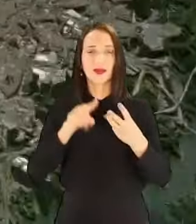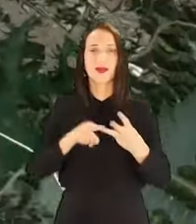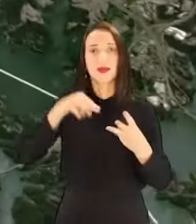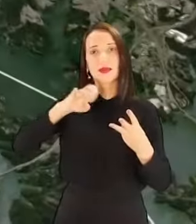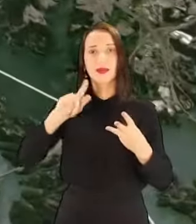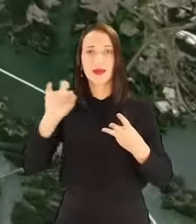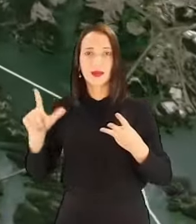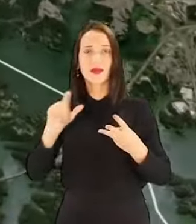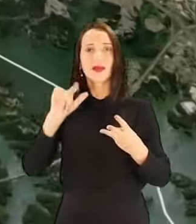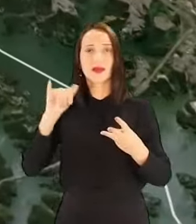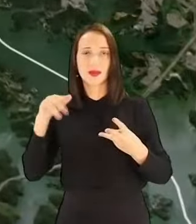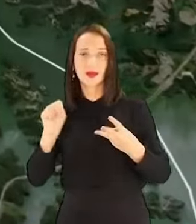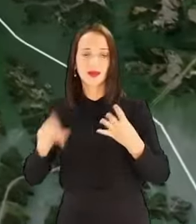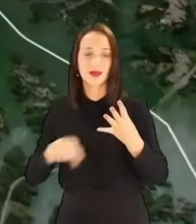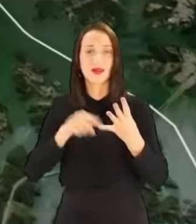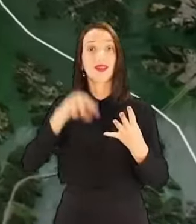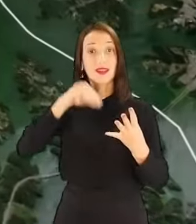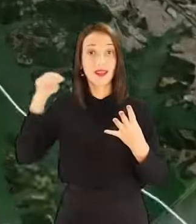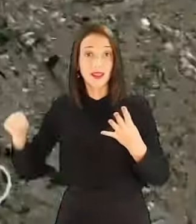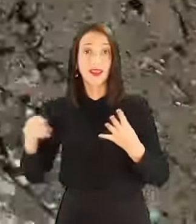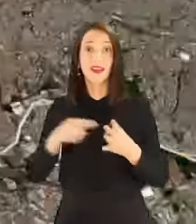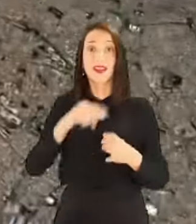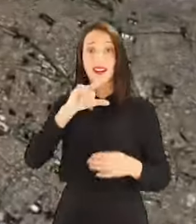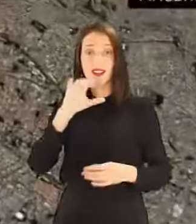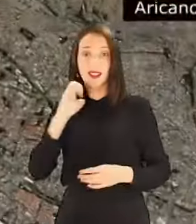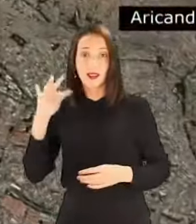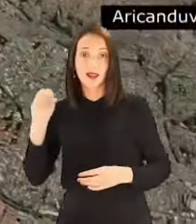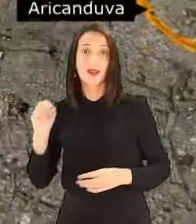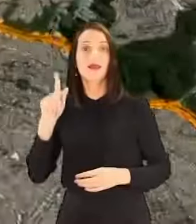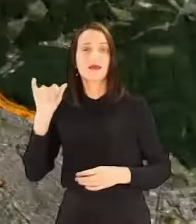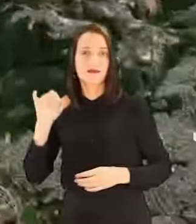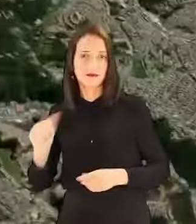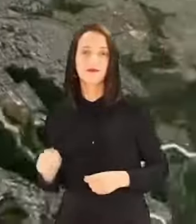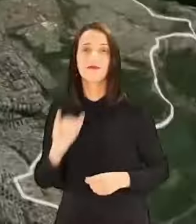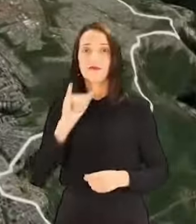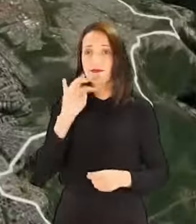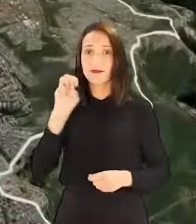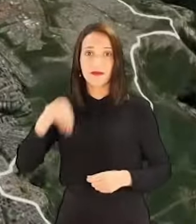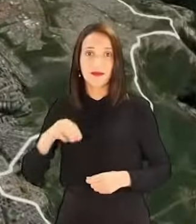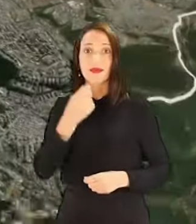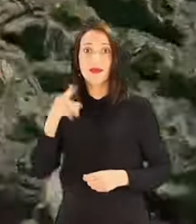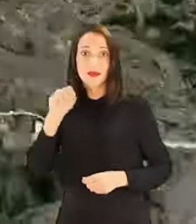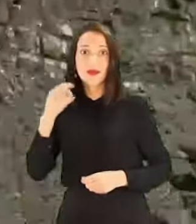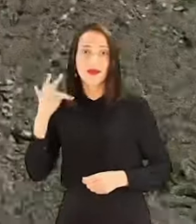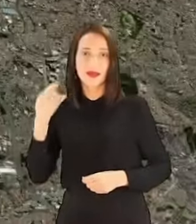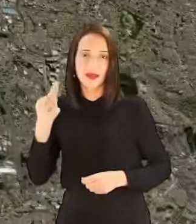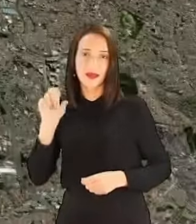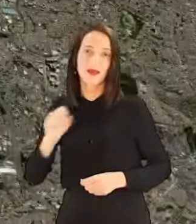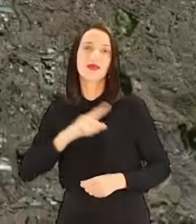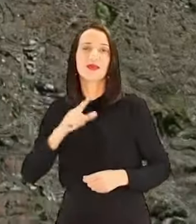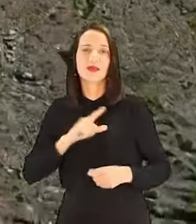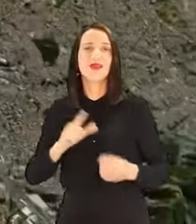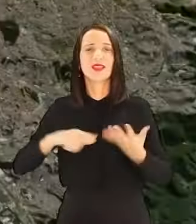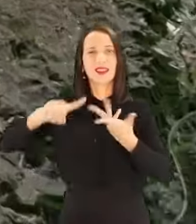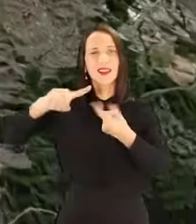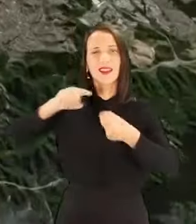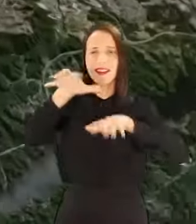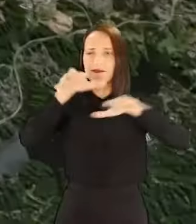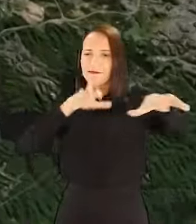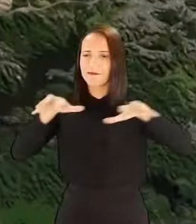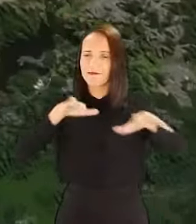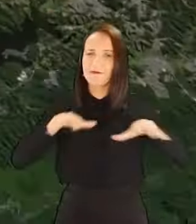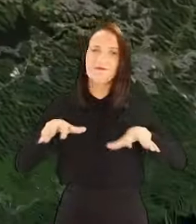Leste, Miguel Yunes, M. Boimirim de ponta a ponta, Celso Garcia, Itaim São Mateus, Norte Sul